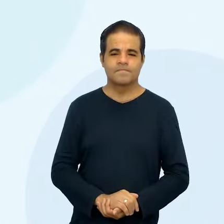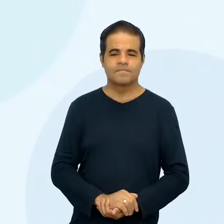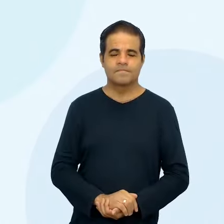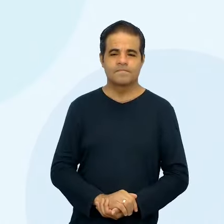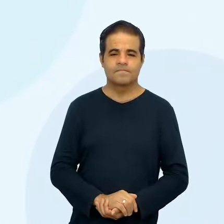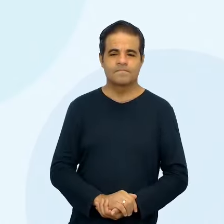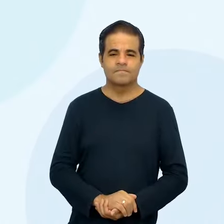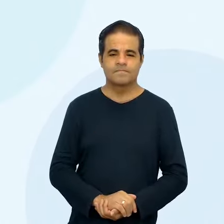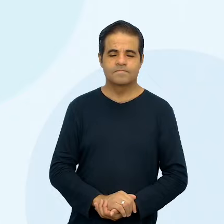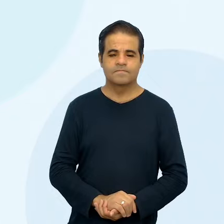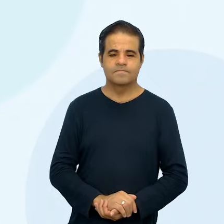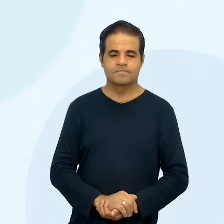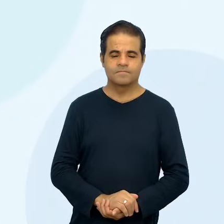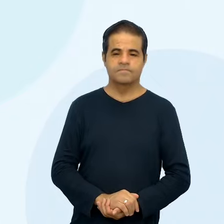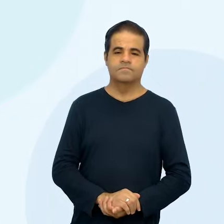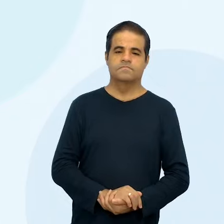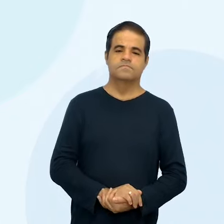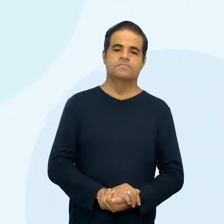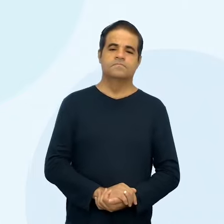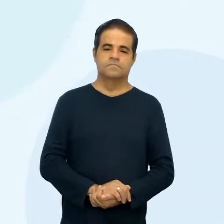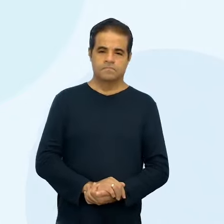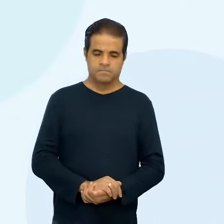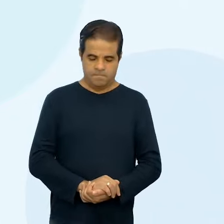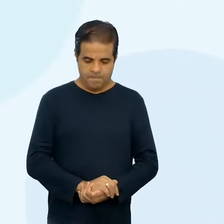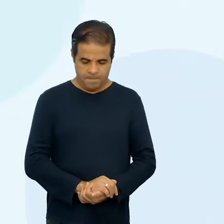né, se quiser, 1 minuto e meio.